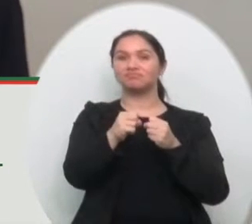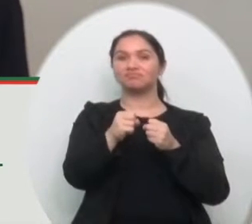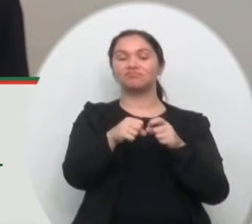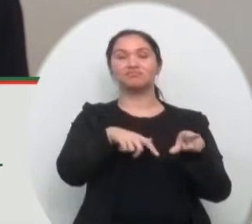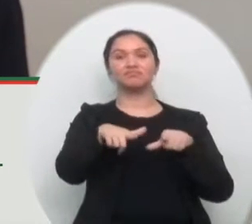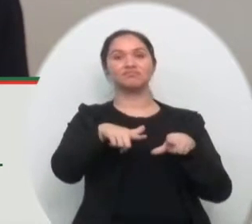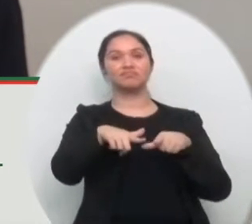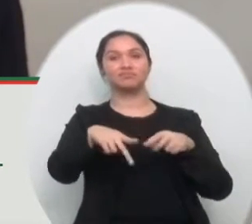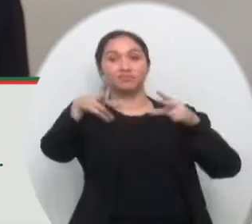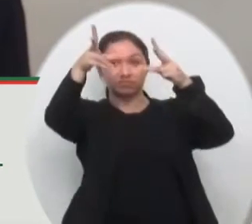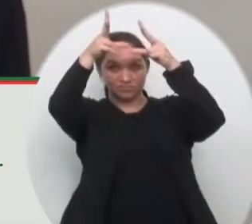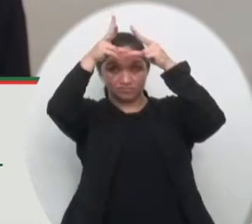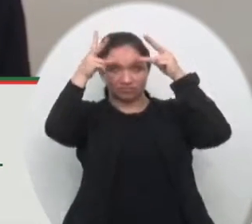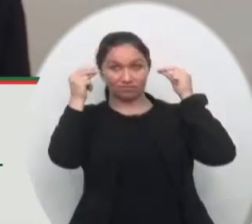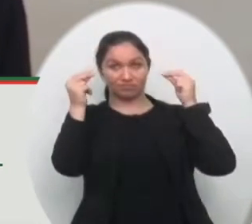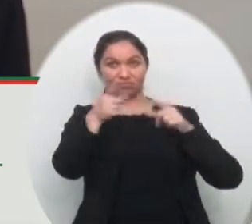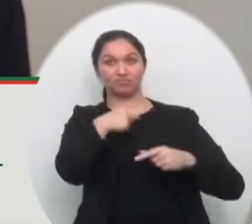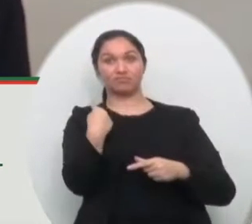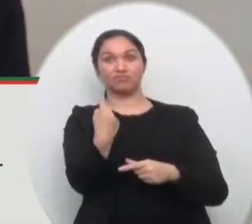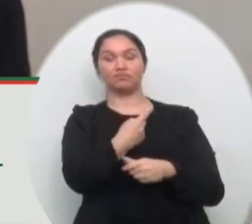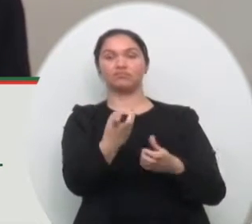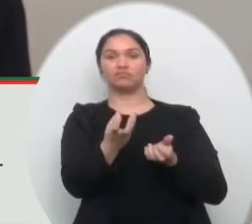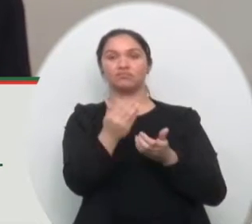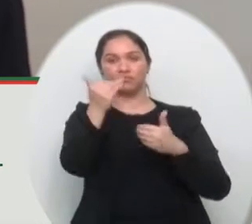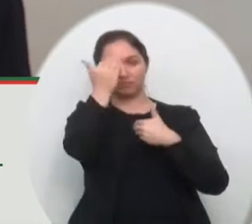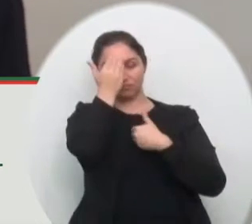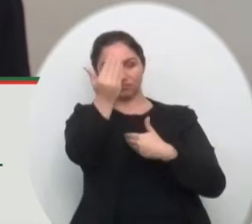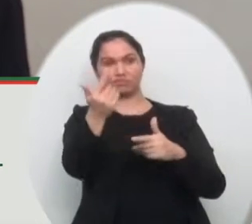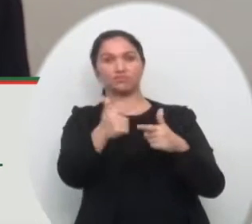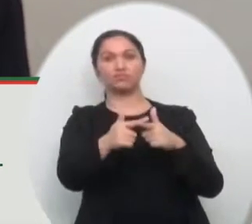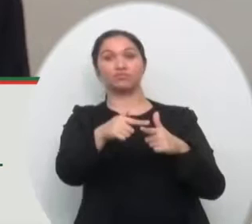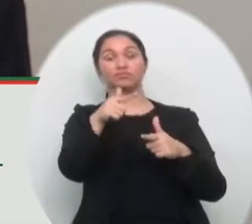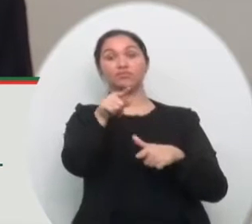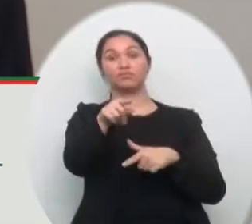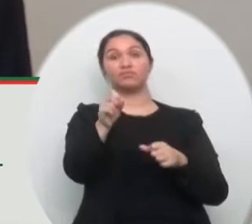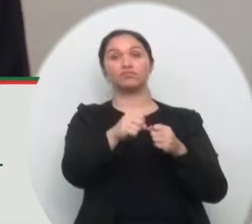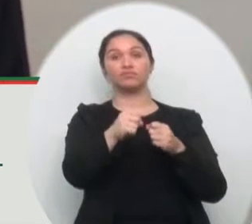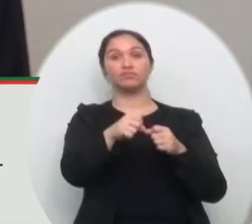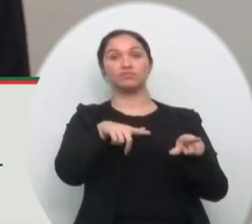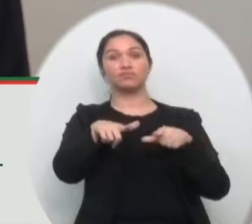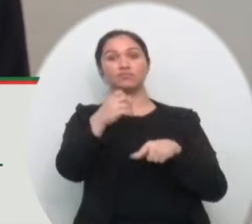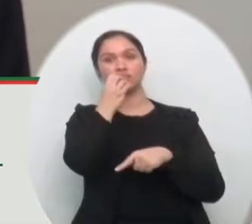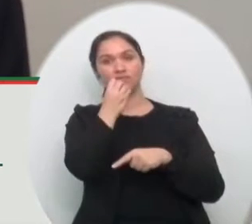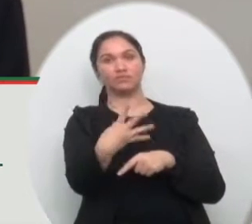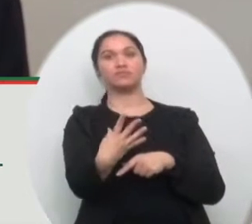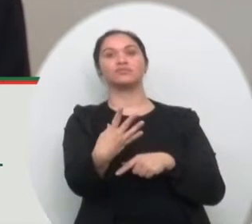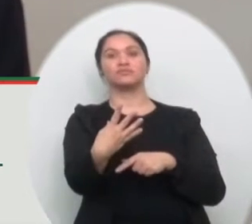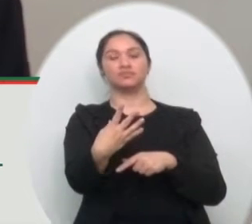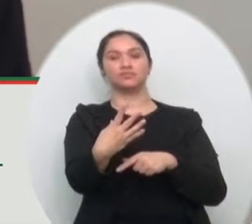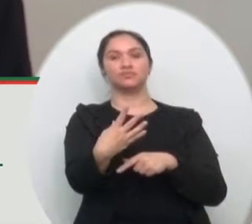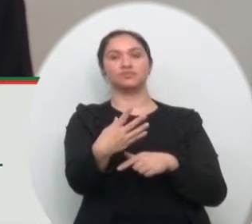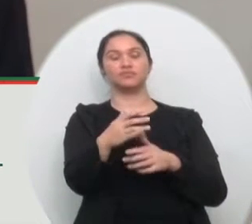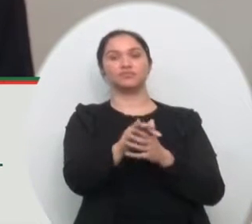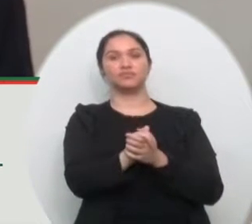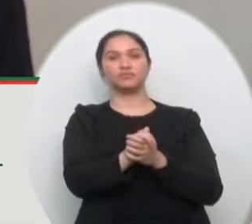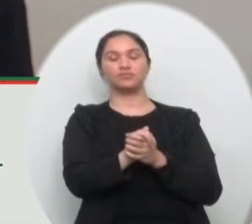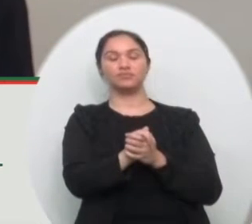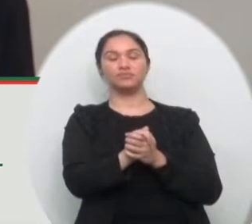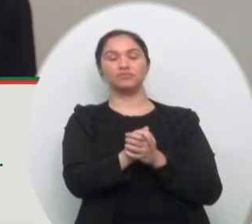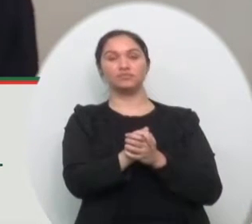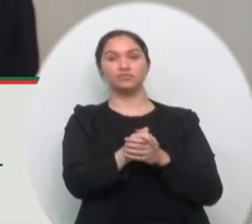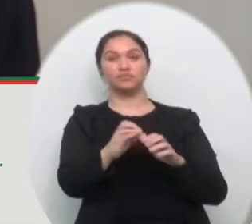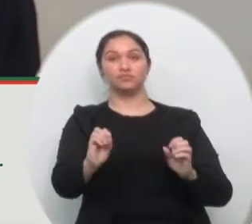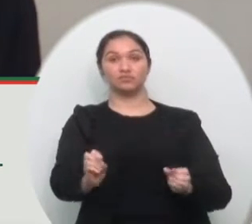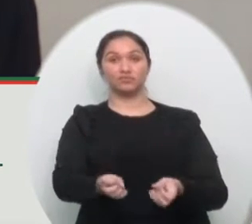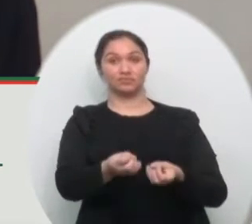pelo todas as ações, o seu trabalho que você prestou à nossa comunidade, você recebe esse título, não